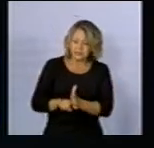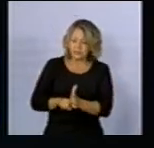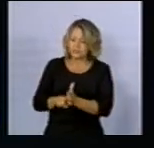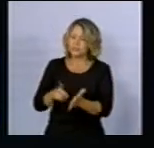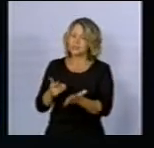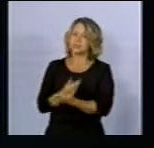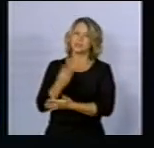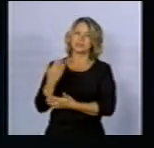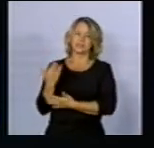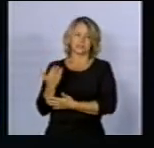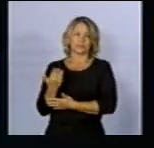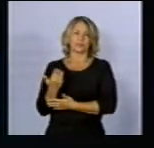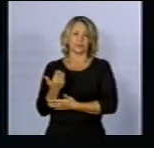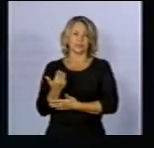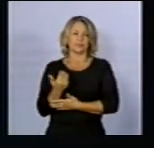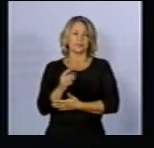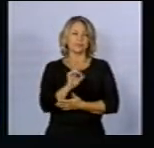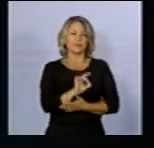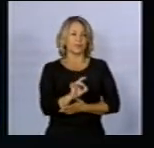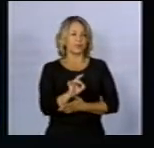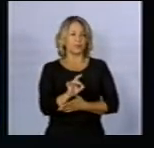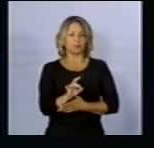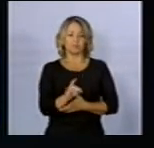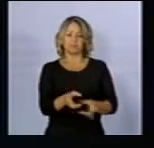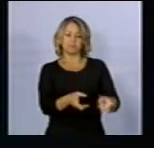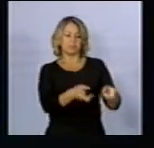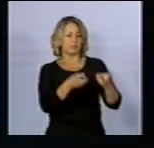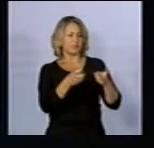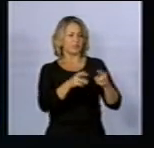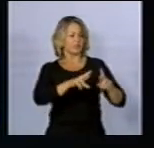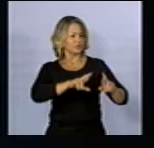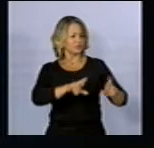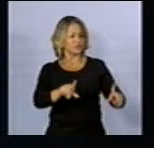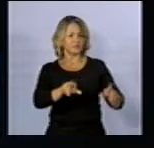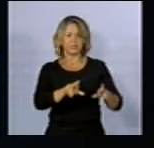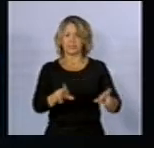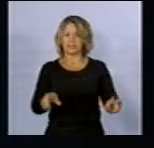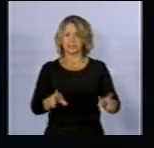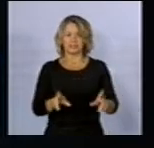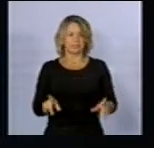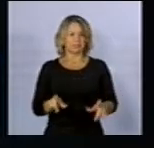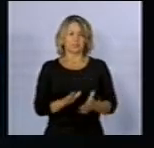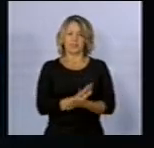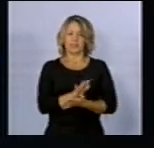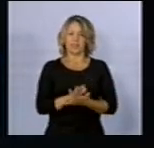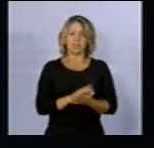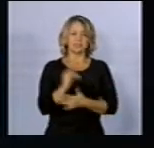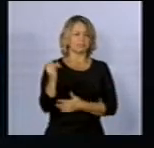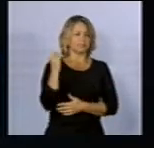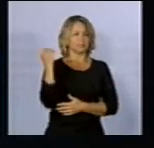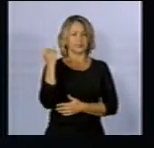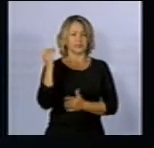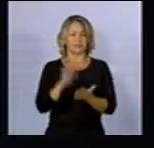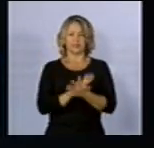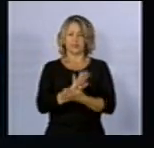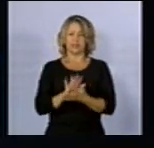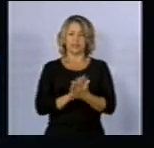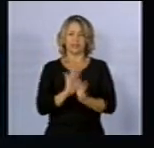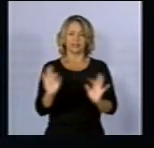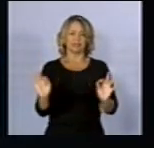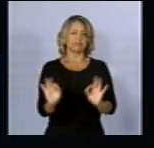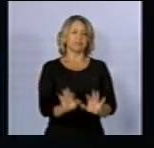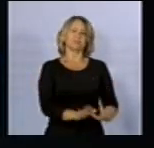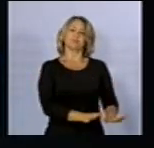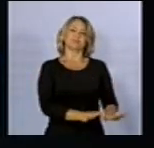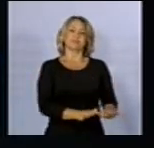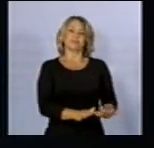realizadas, não foram observadas diferenças importantes, né, estatisticamente